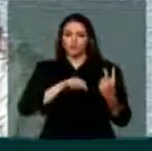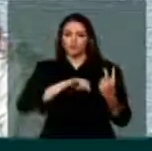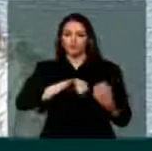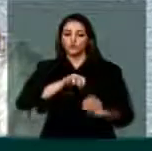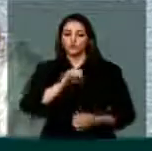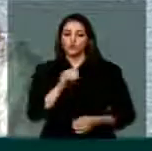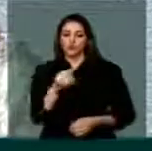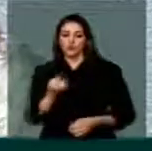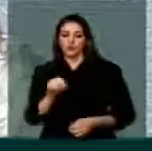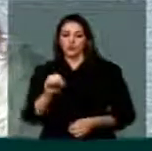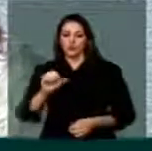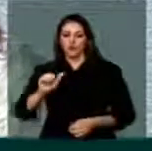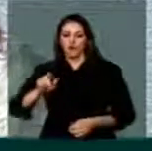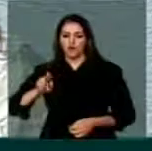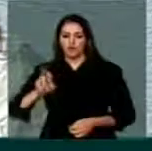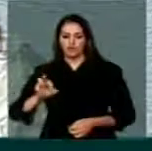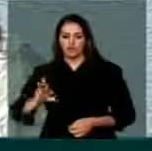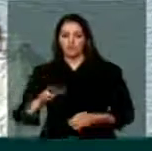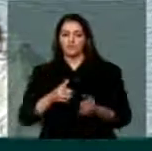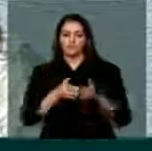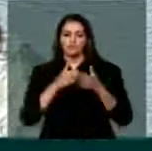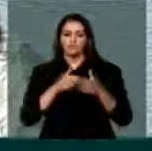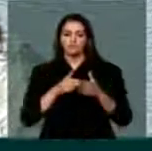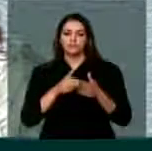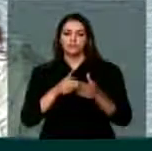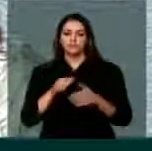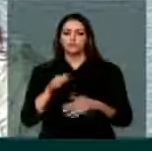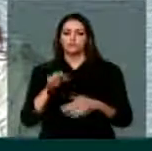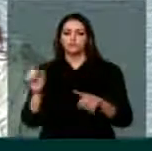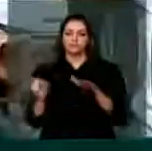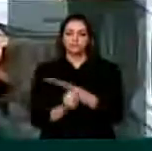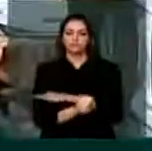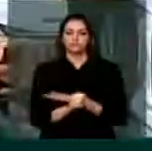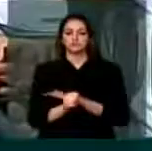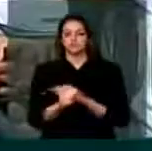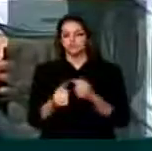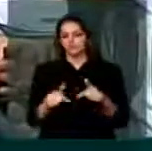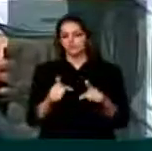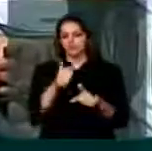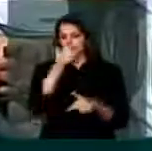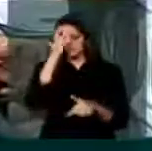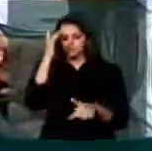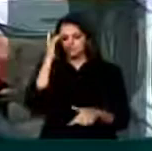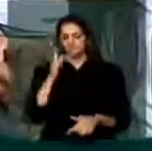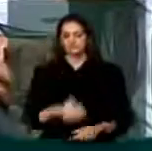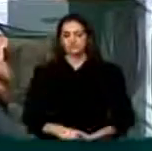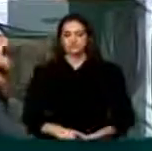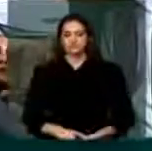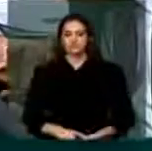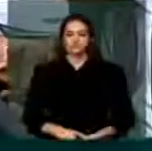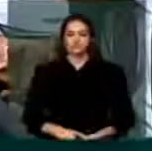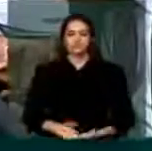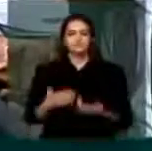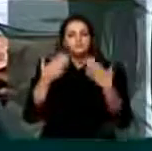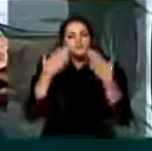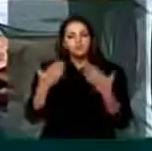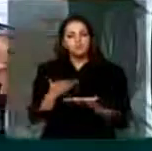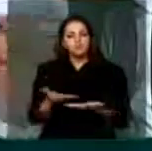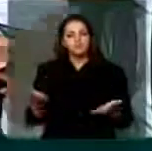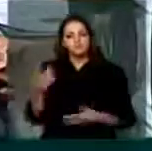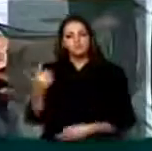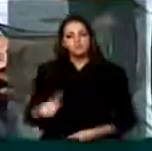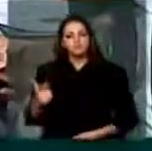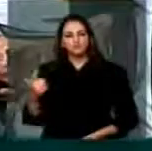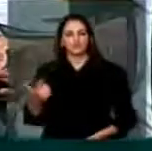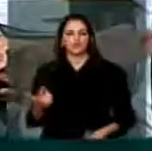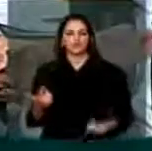Auler quem pediu para que o Alberto empregasse o seu João Procópio. Pois é, nós estamos aqui diante de mais uma vez de pedir uma